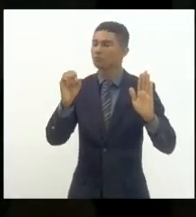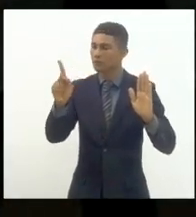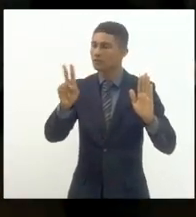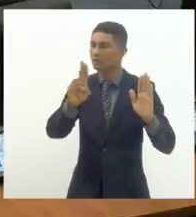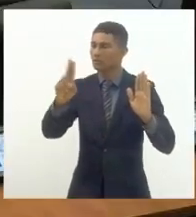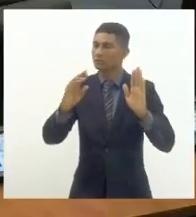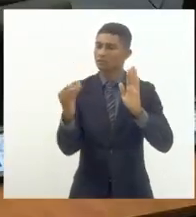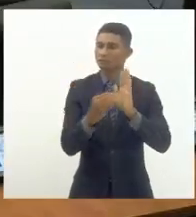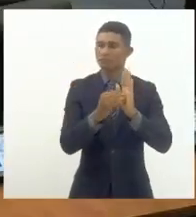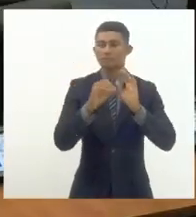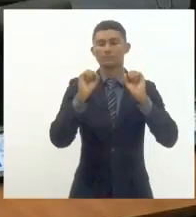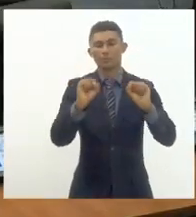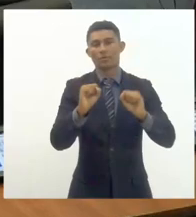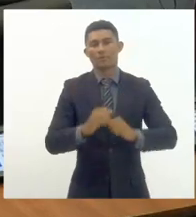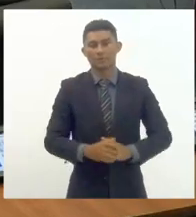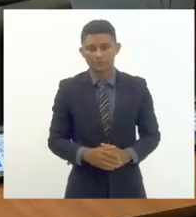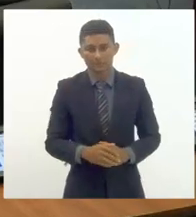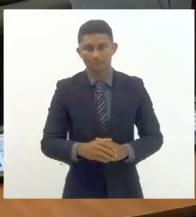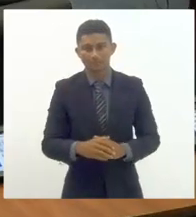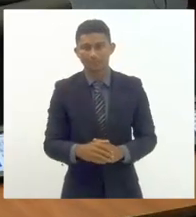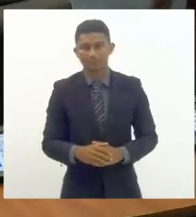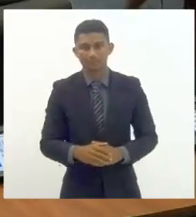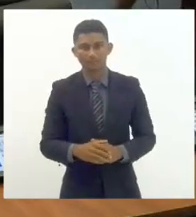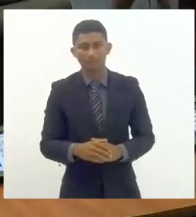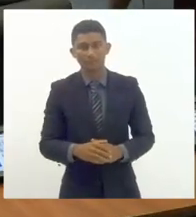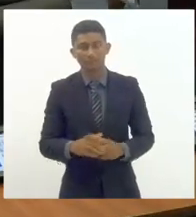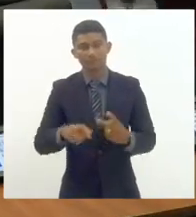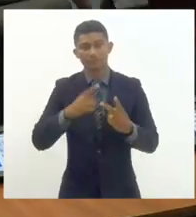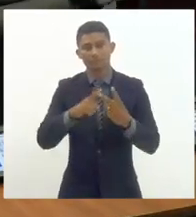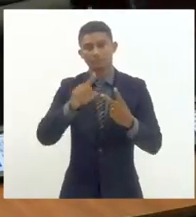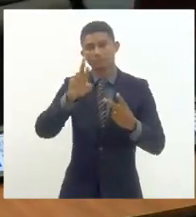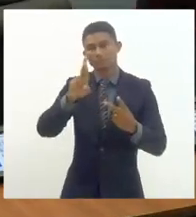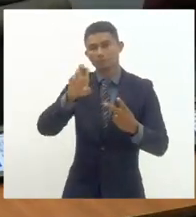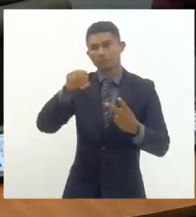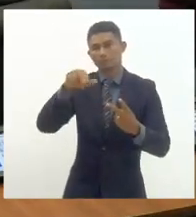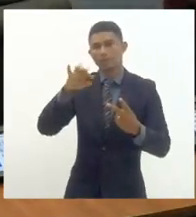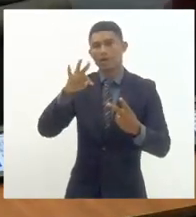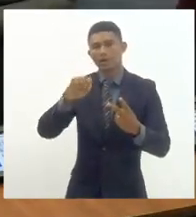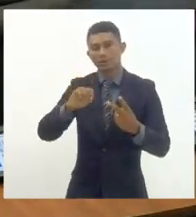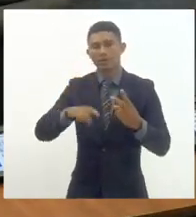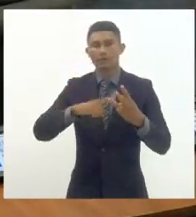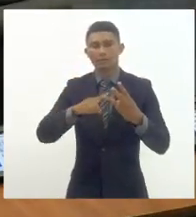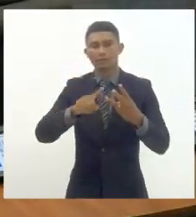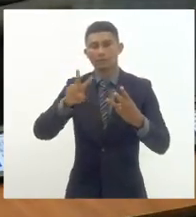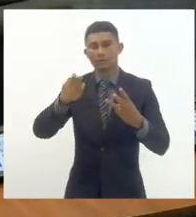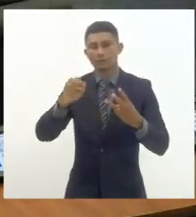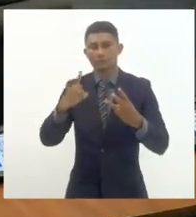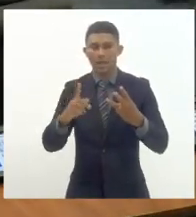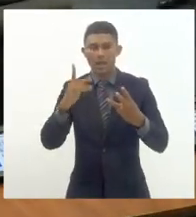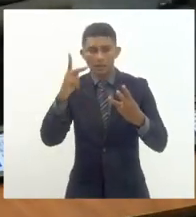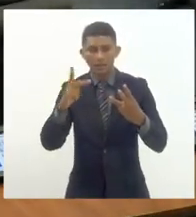coautoria. Ok. Deputada Renata, em seguida, Valdec, Márcio Gualberto, Mônica.